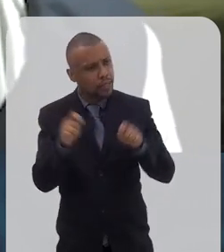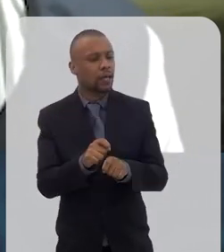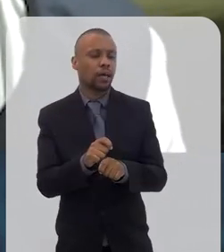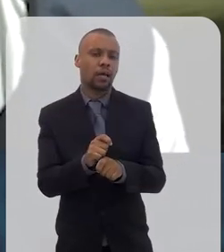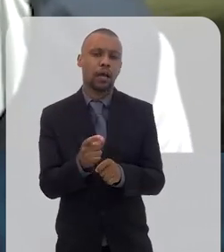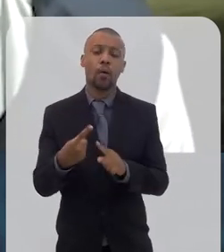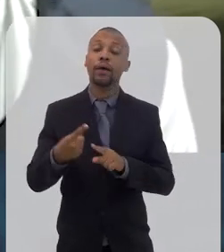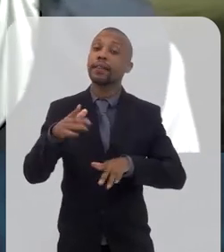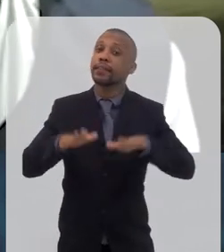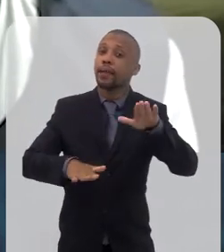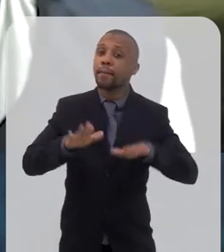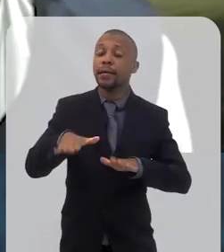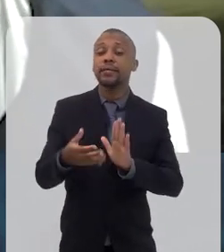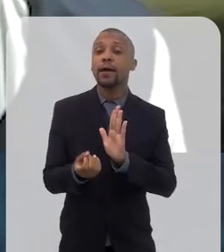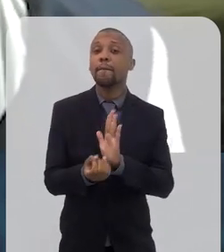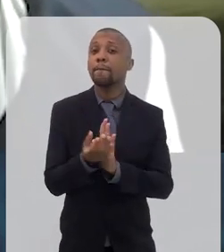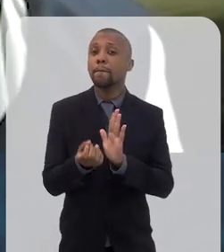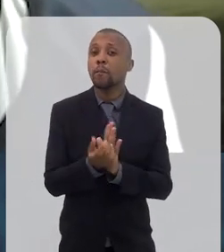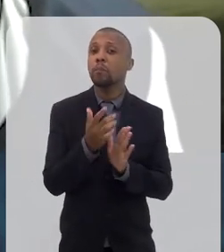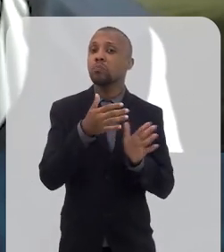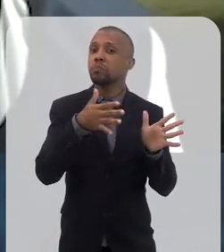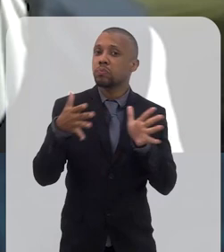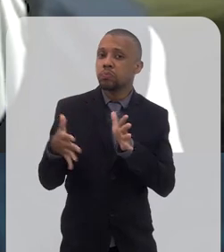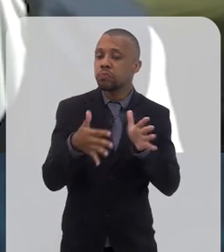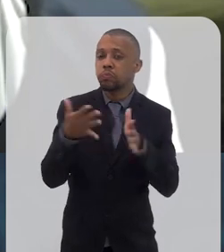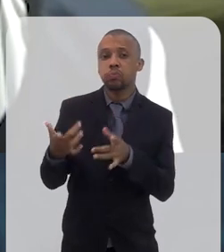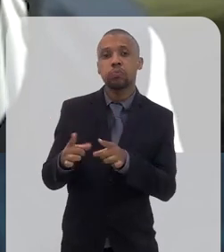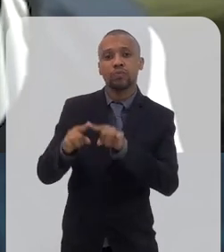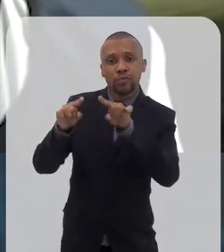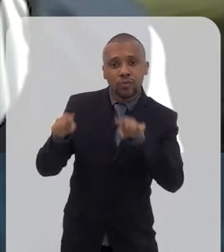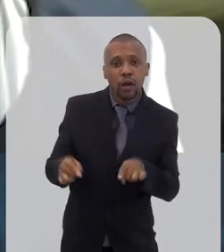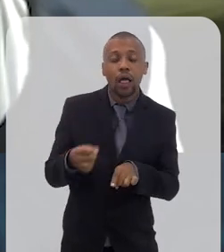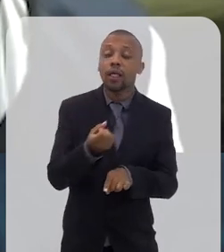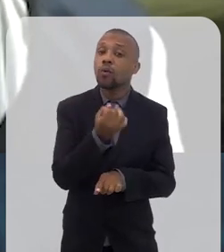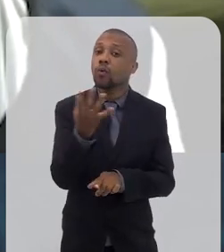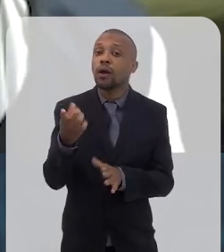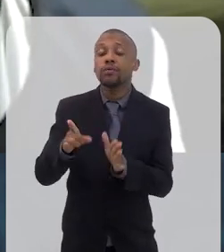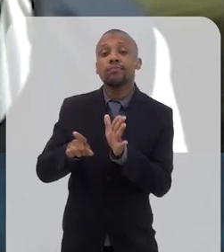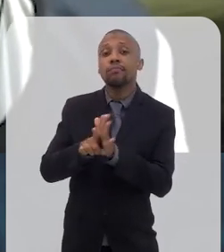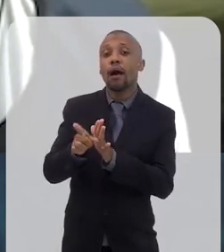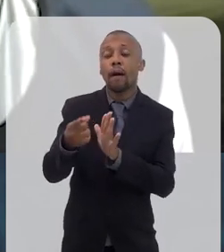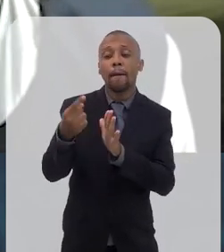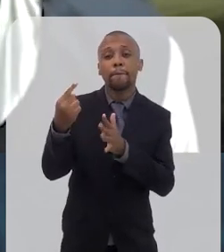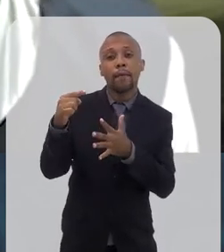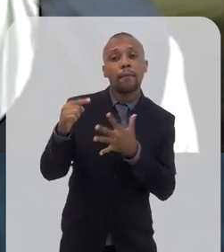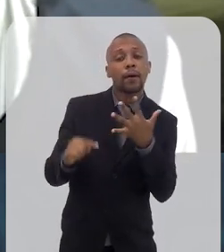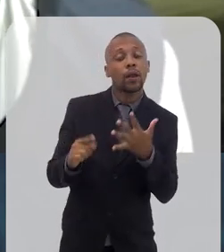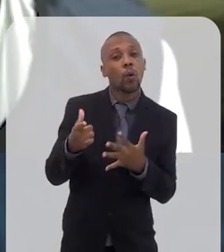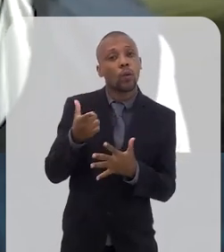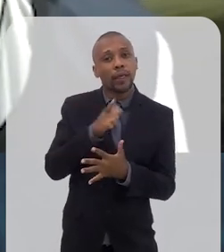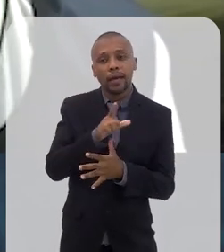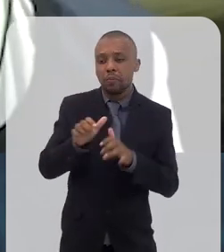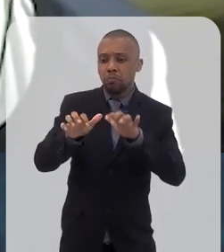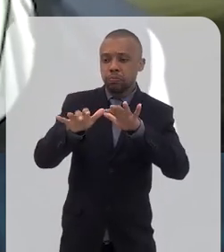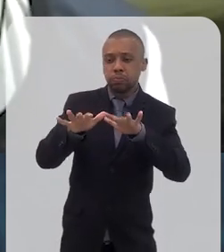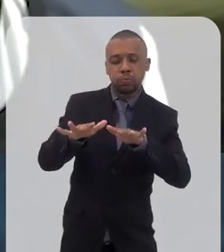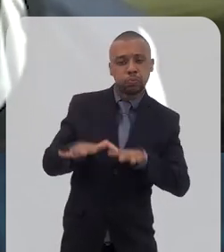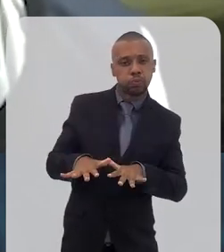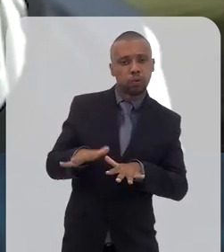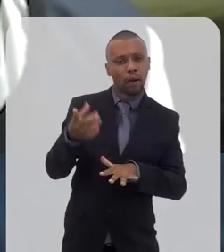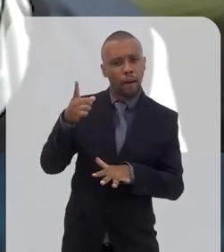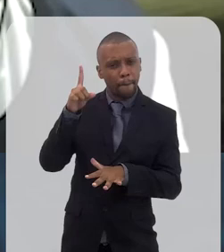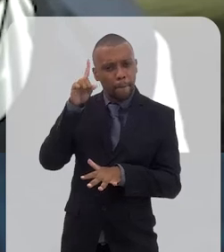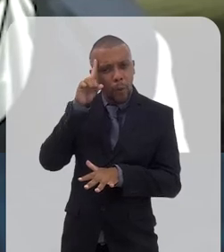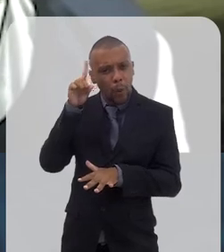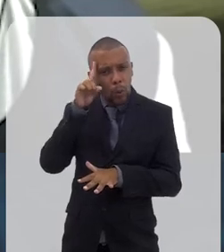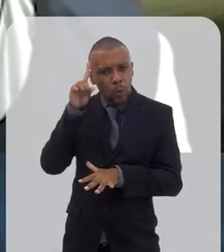sim, porque depende muito da produtividade, né, do recenseador, quantos questionários ele consegue fazer por dia.